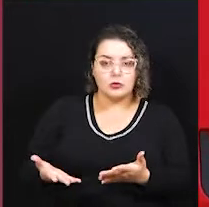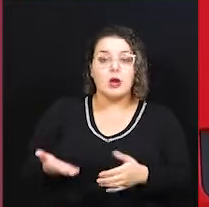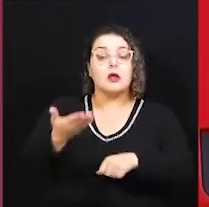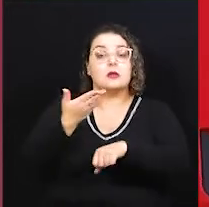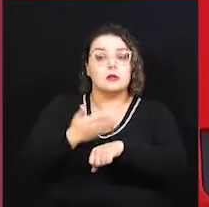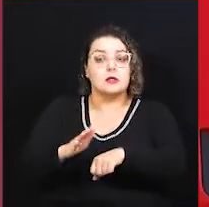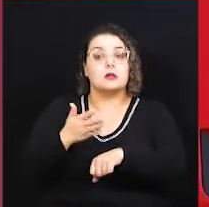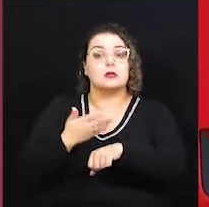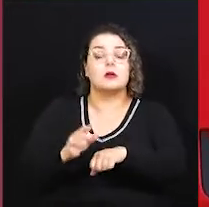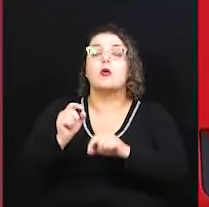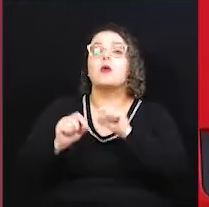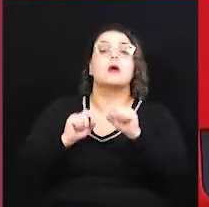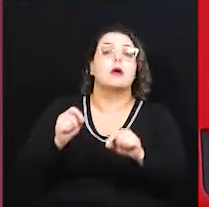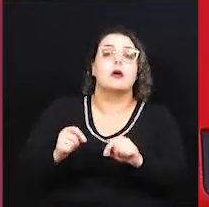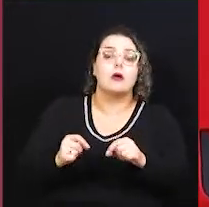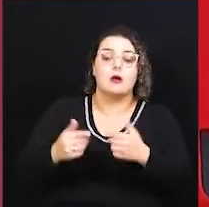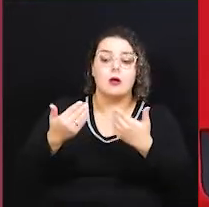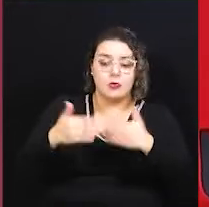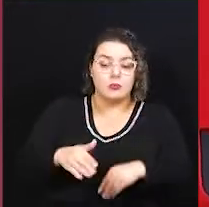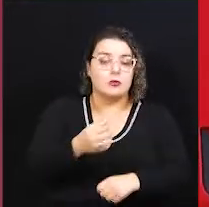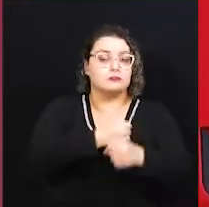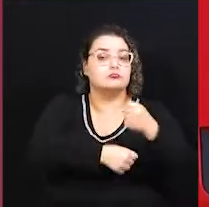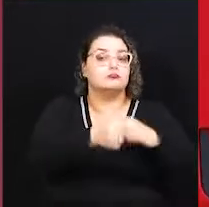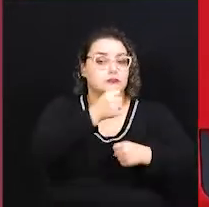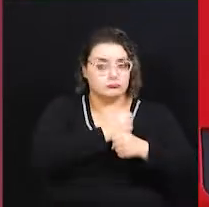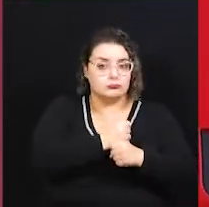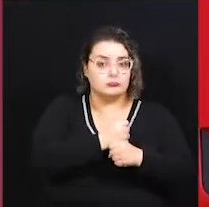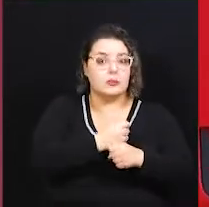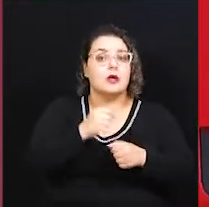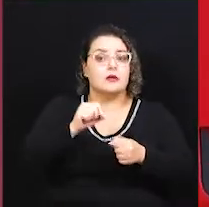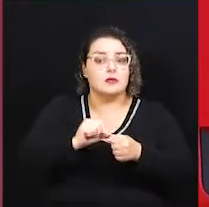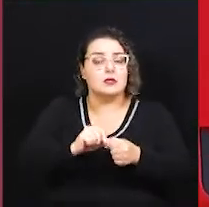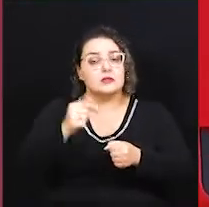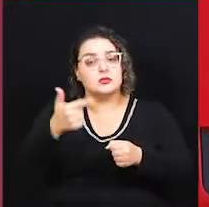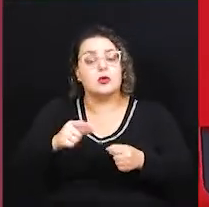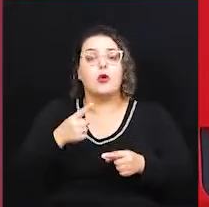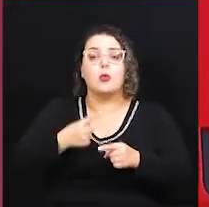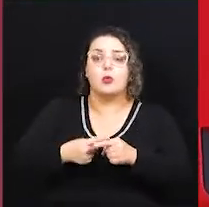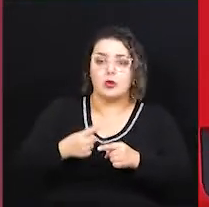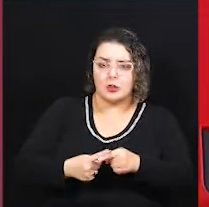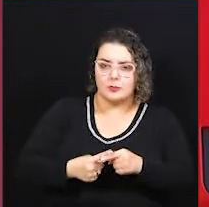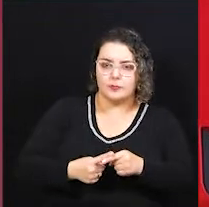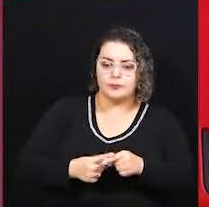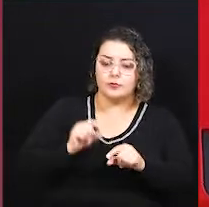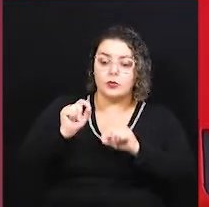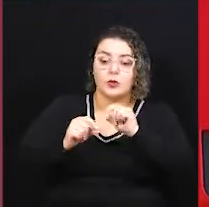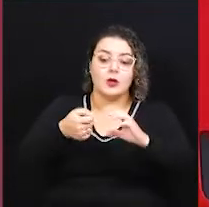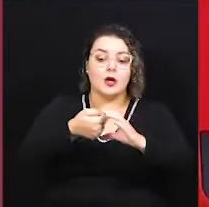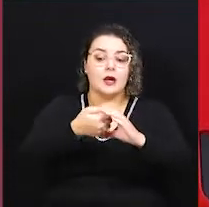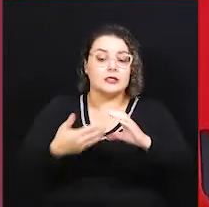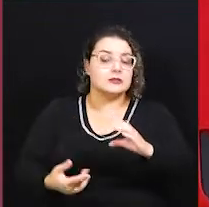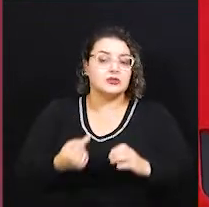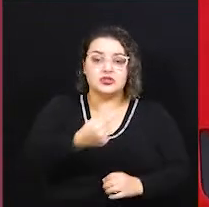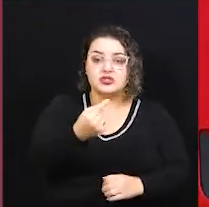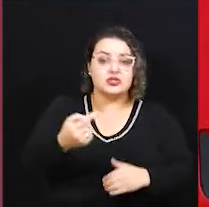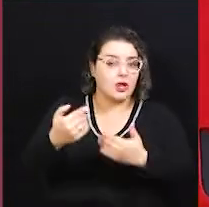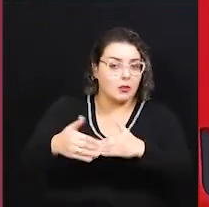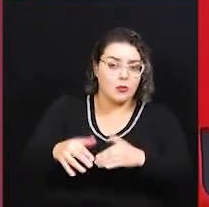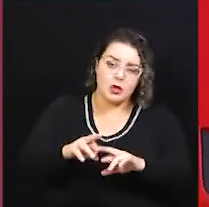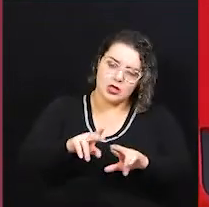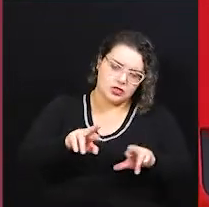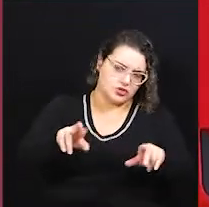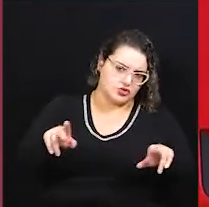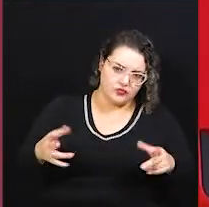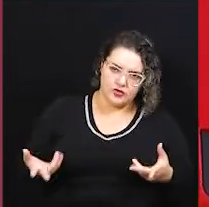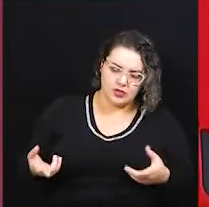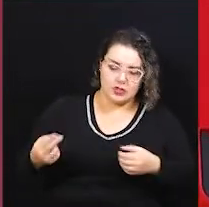vai treinar. Treinar é o quê? É pegar a prova de anos anteriores e refazer. Por quê? Porque a característica de cada prova é